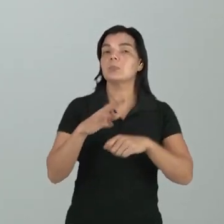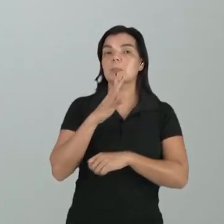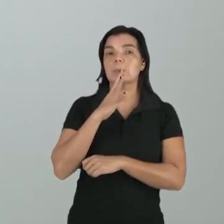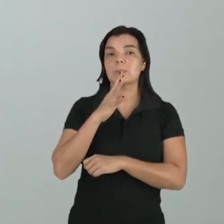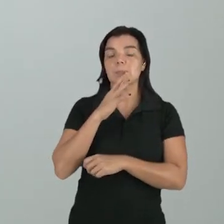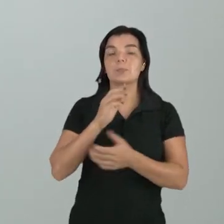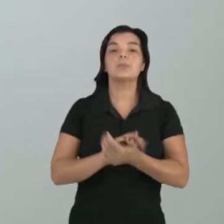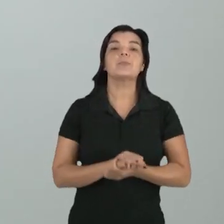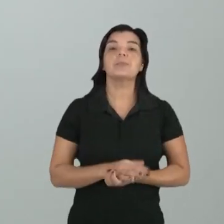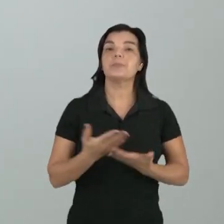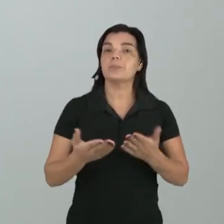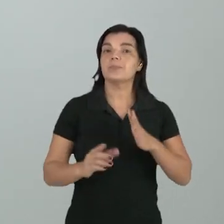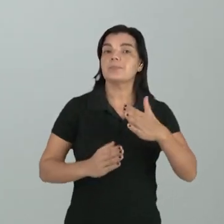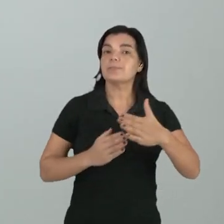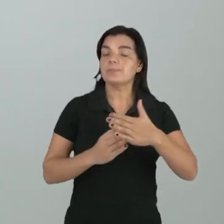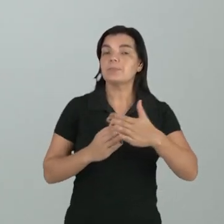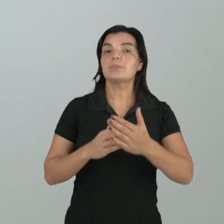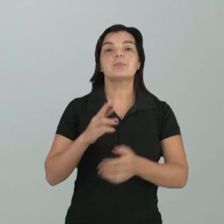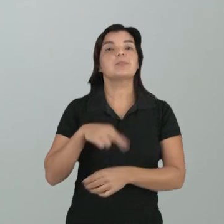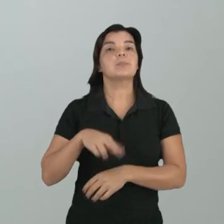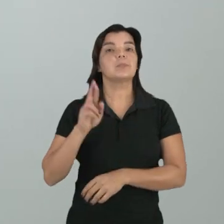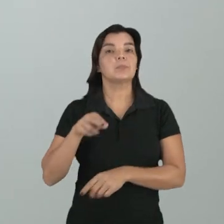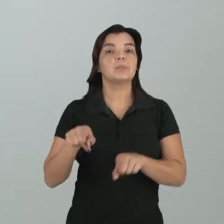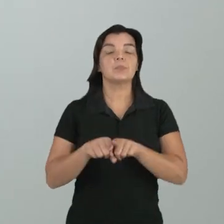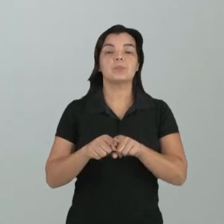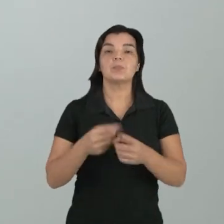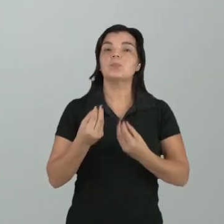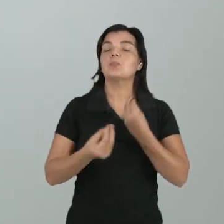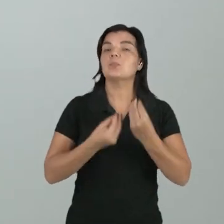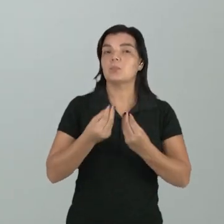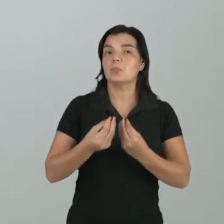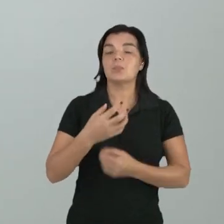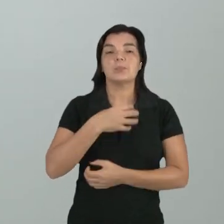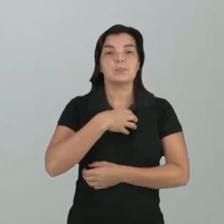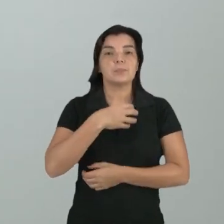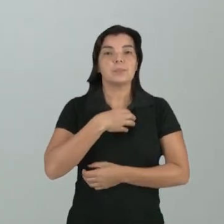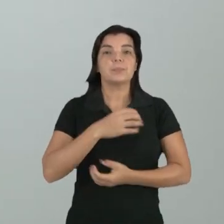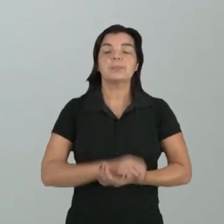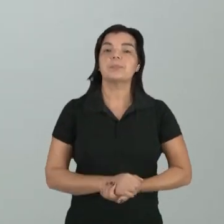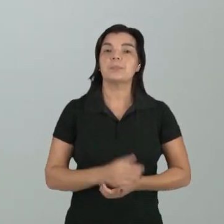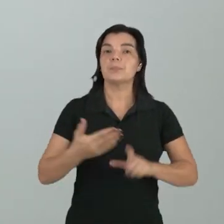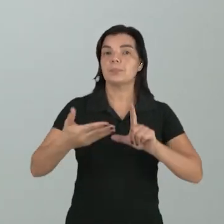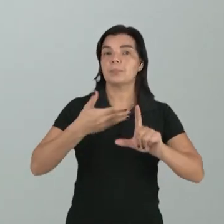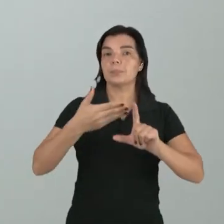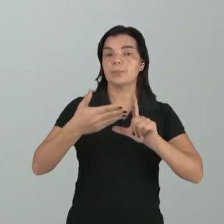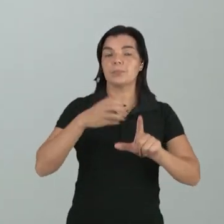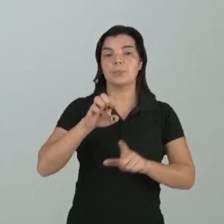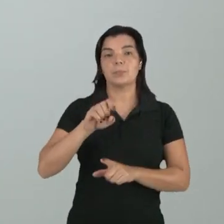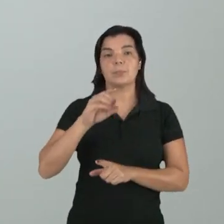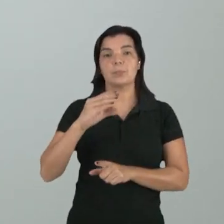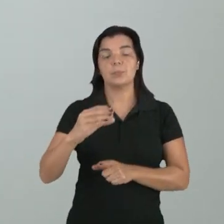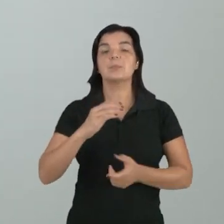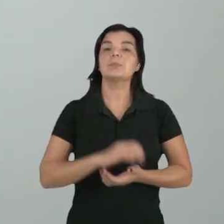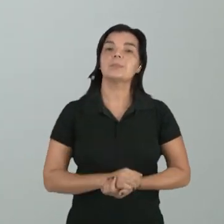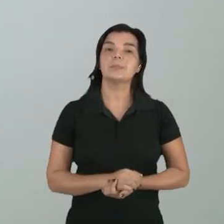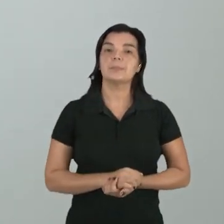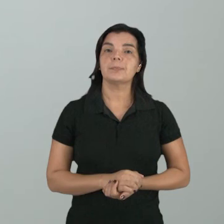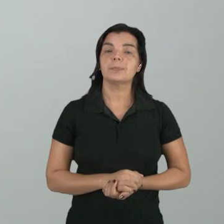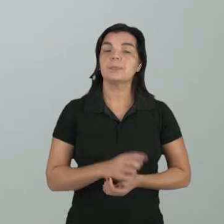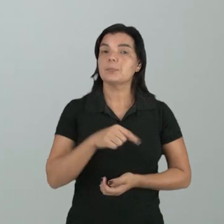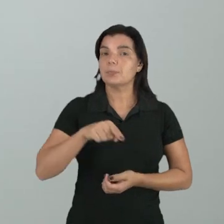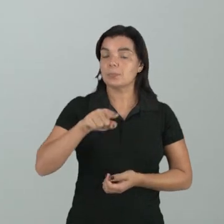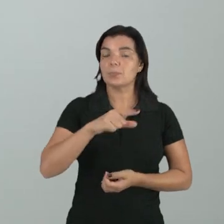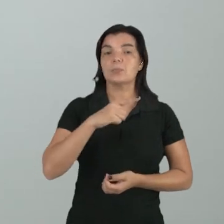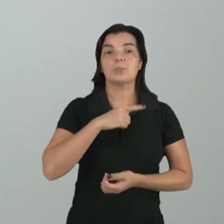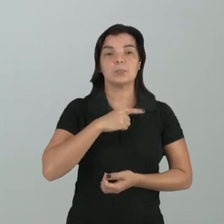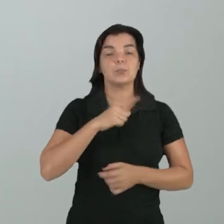conhecer, estabelece os limites da razão e depois o como eu devo agir. Acessem a nossa plataforma Eduque,